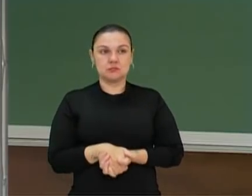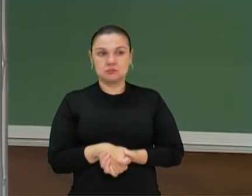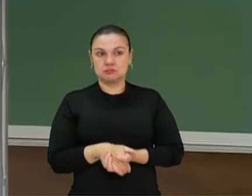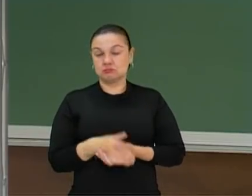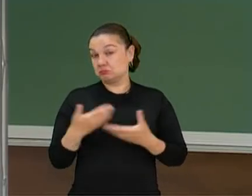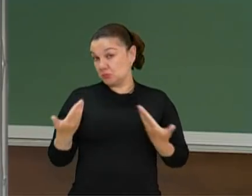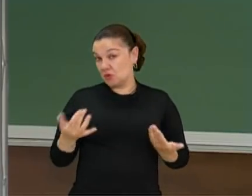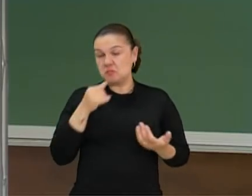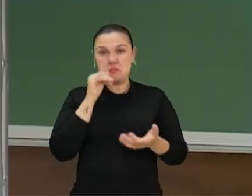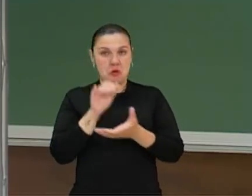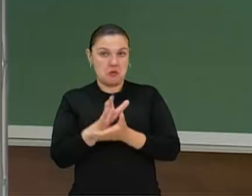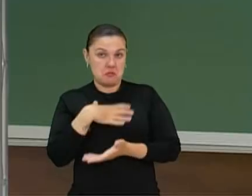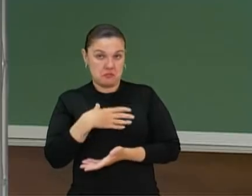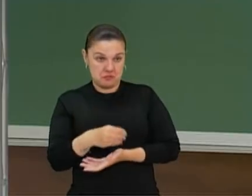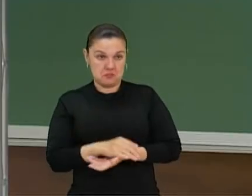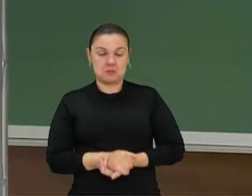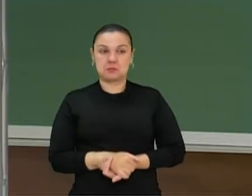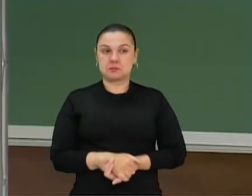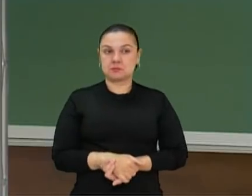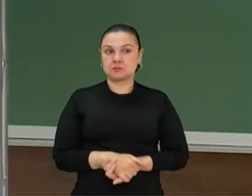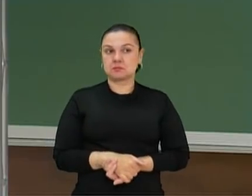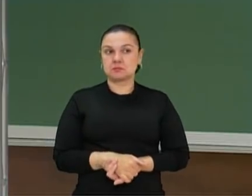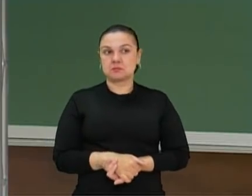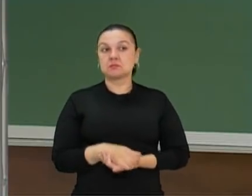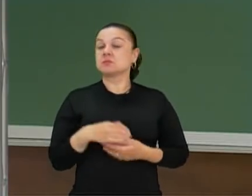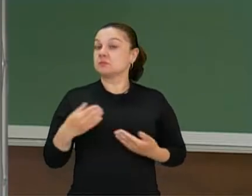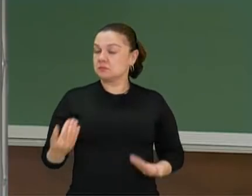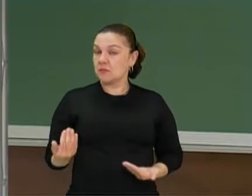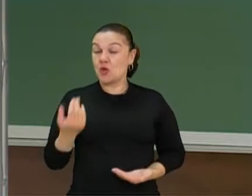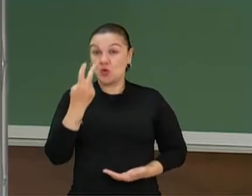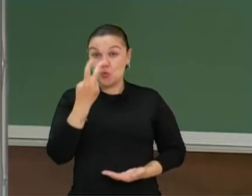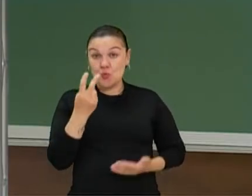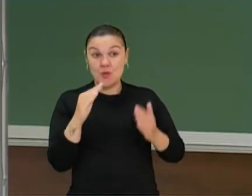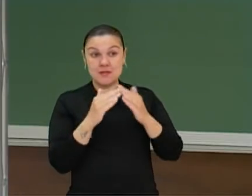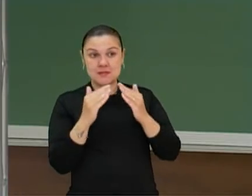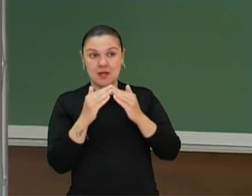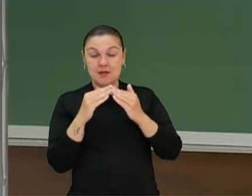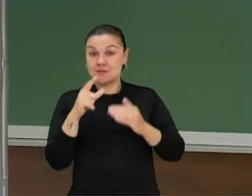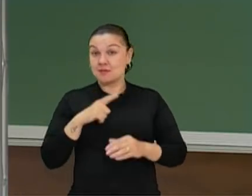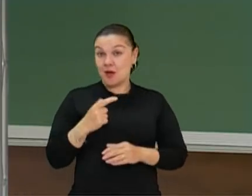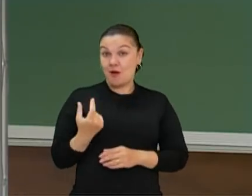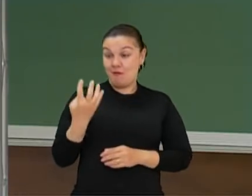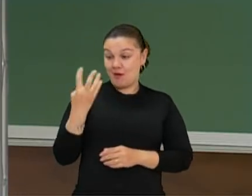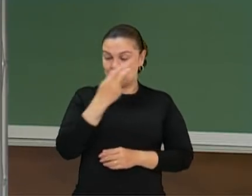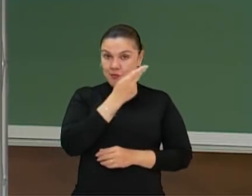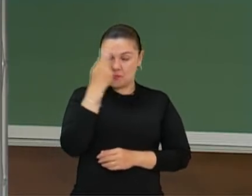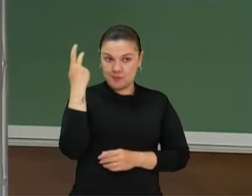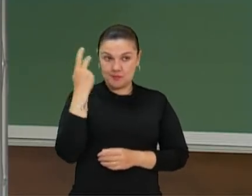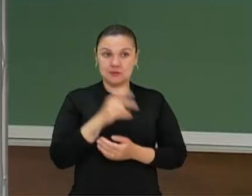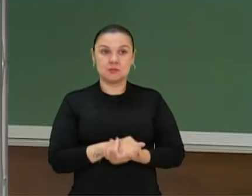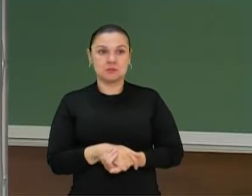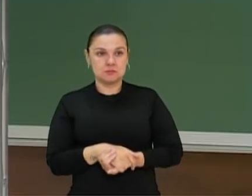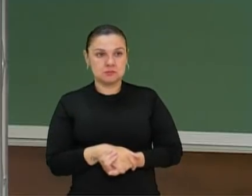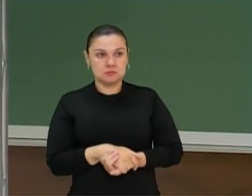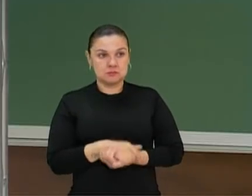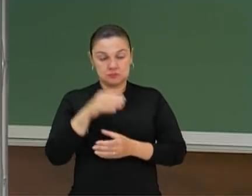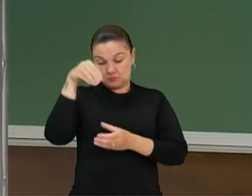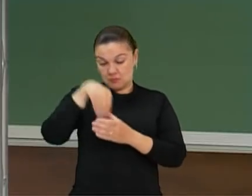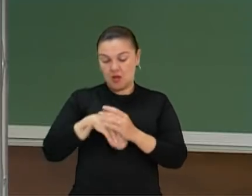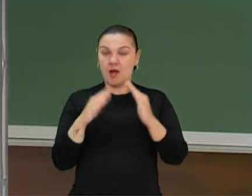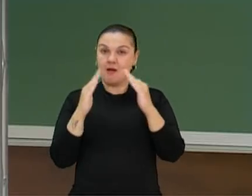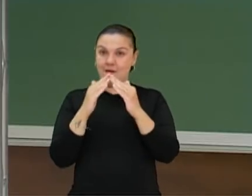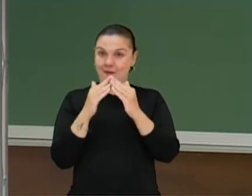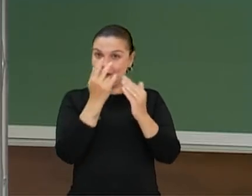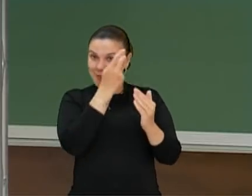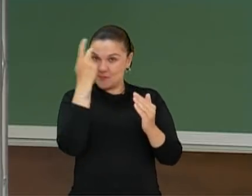com filho, por exemplo. Aí eu tenho 2 casas que têm 4 habitantes, tá? Então tem 4 moradores ali em